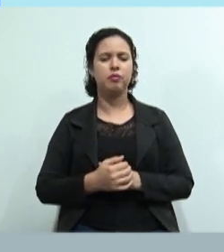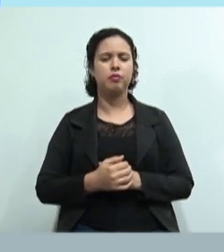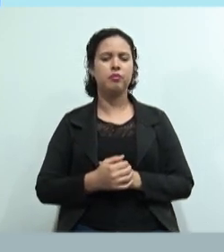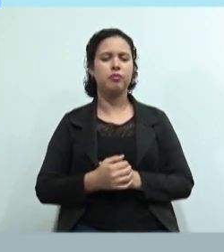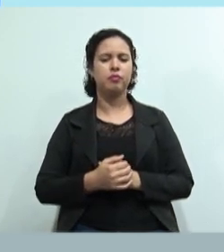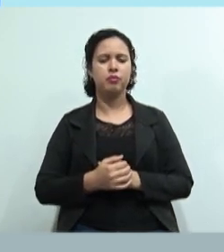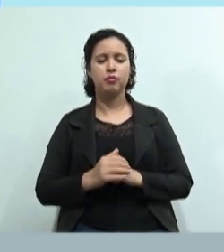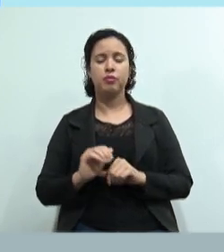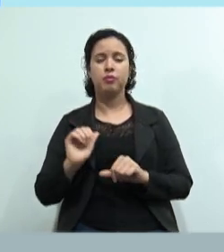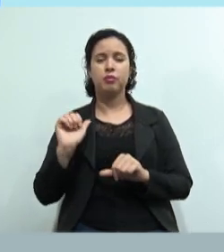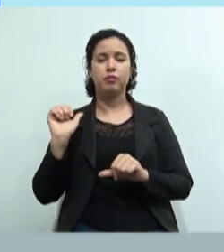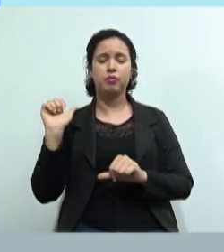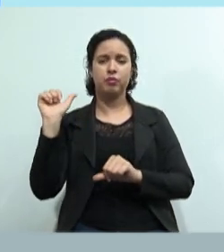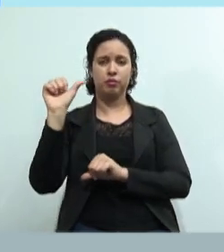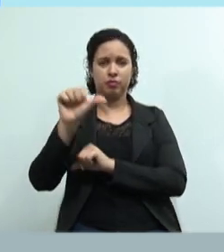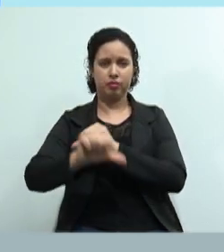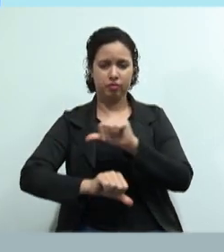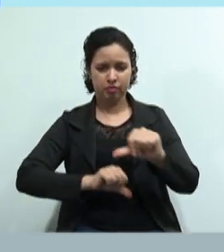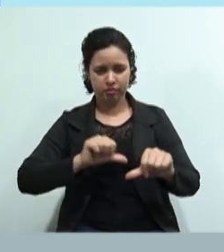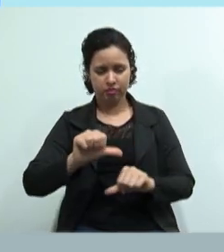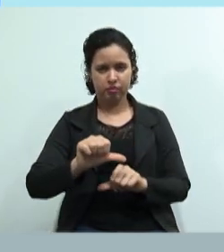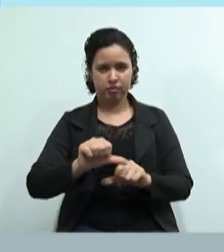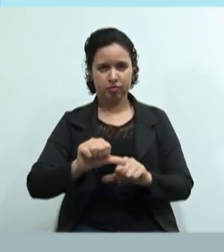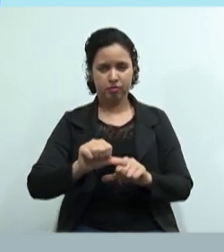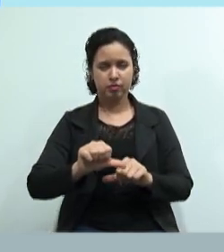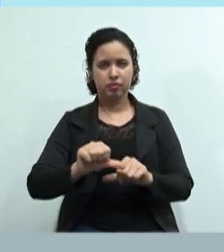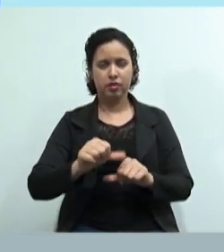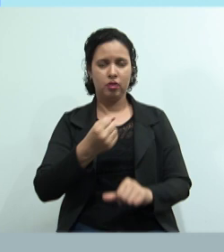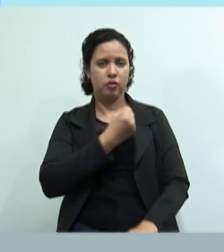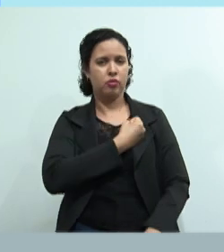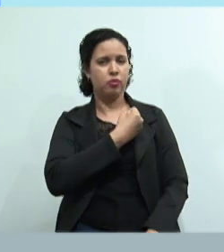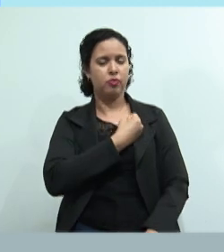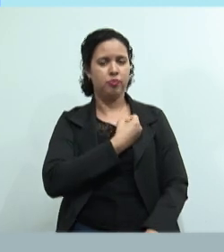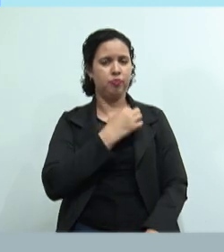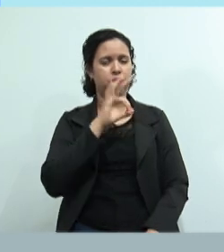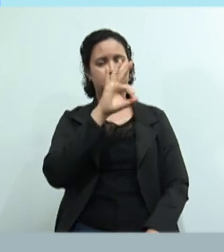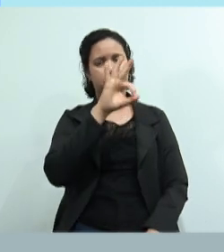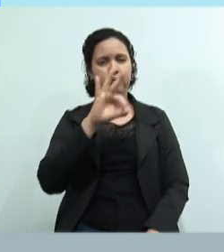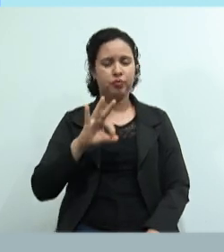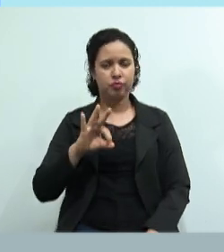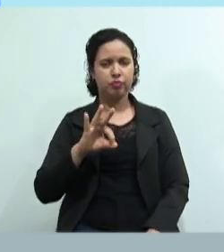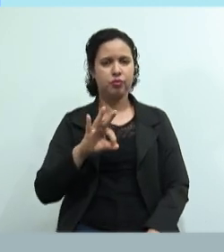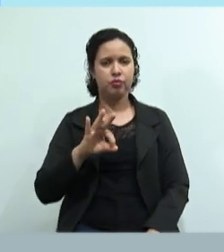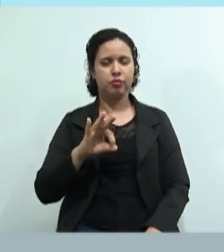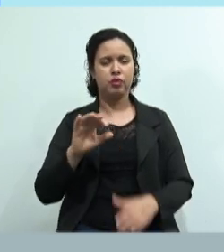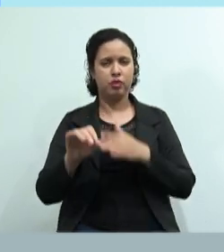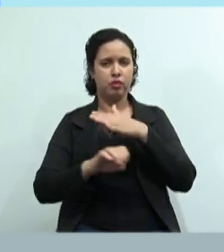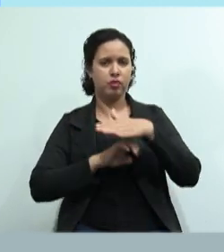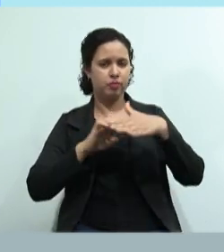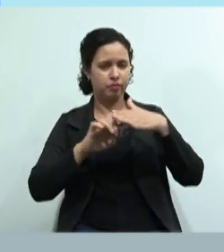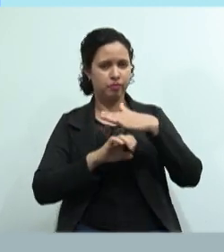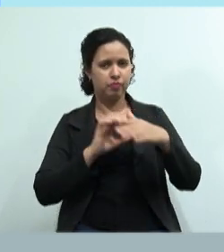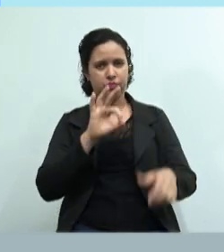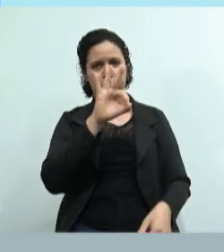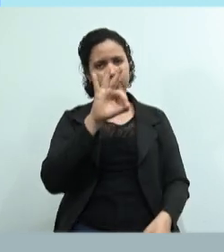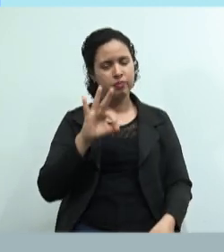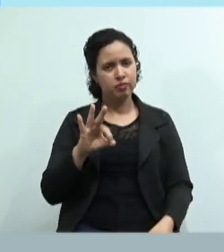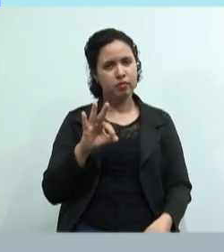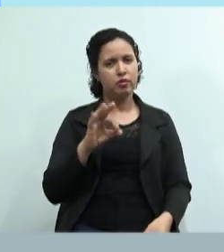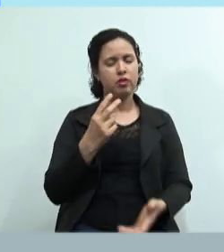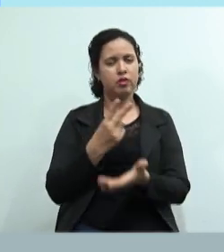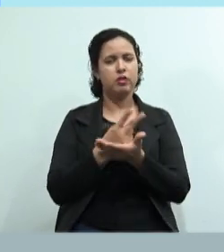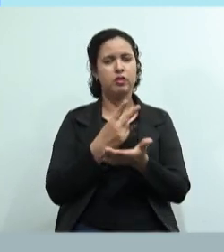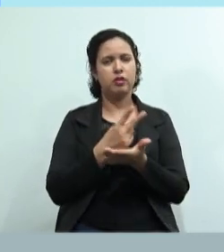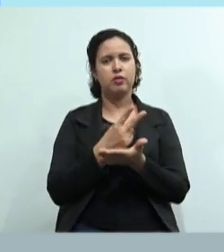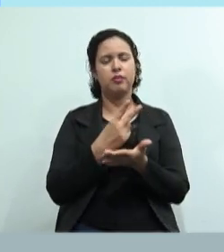os percentuais em números decimais. É importante ressaltar que, em uma empresa, estes percentuais devem ser